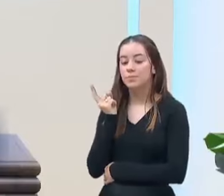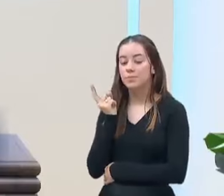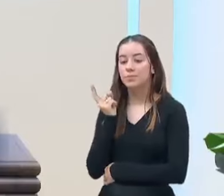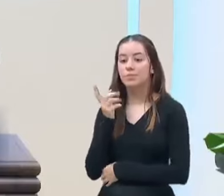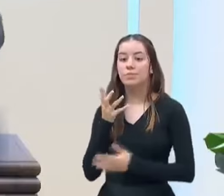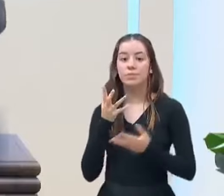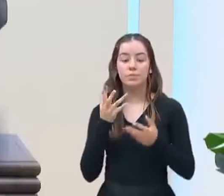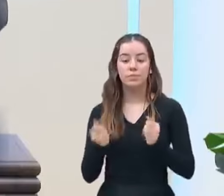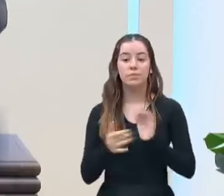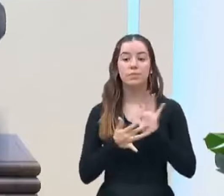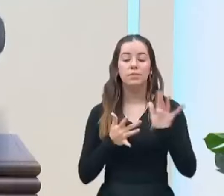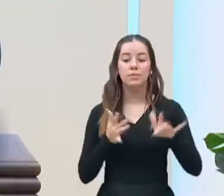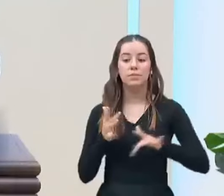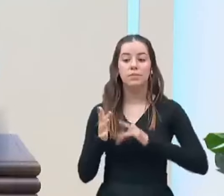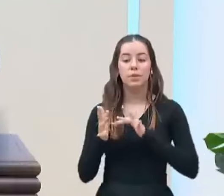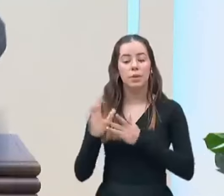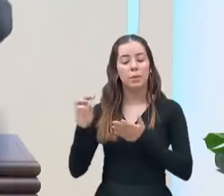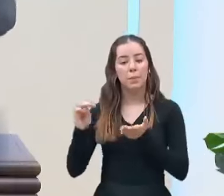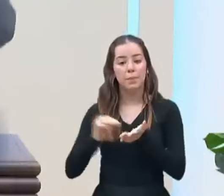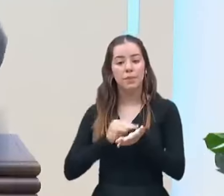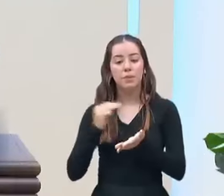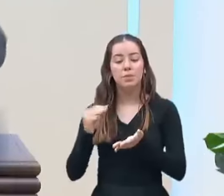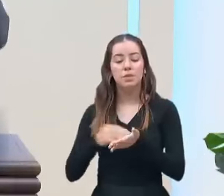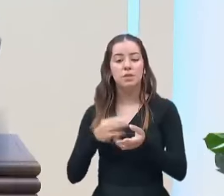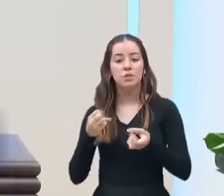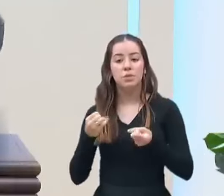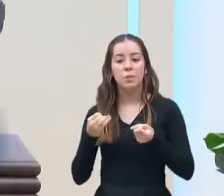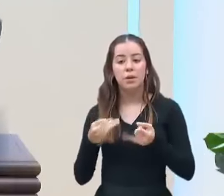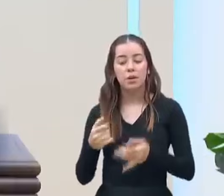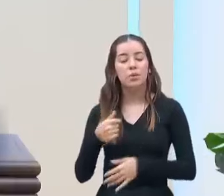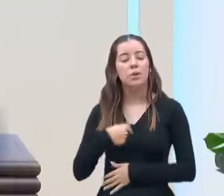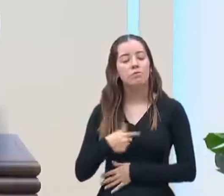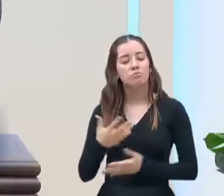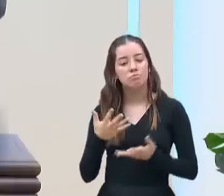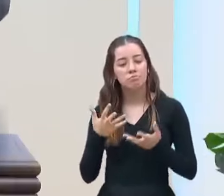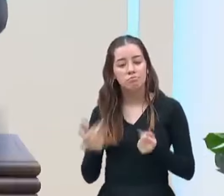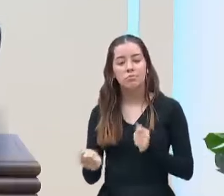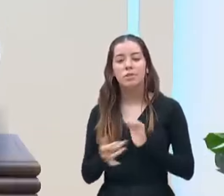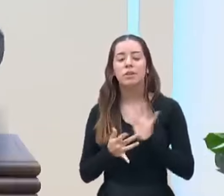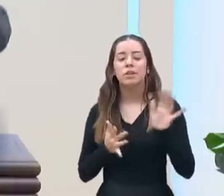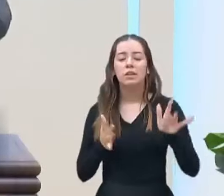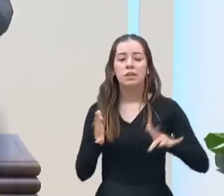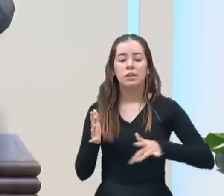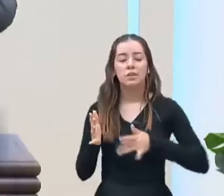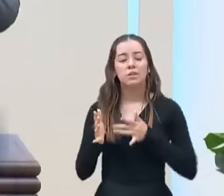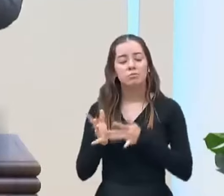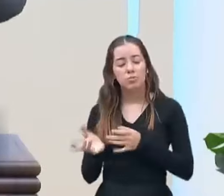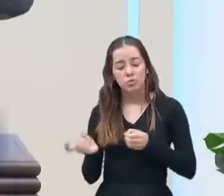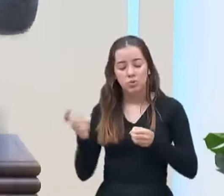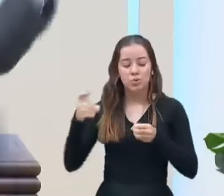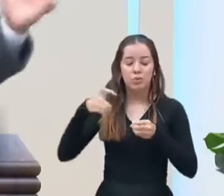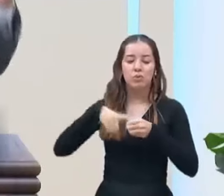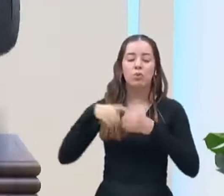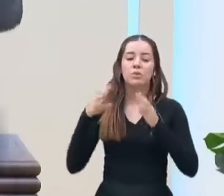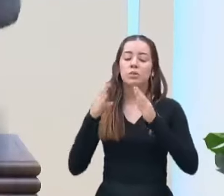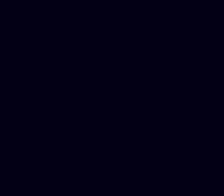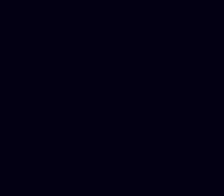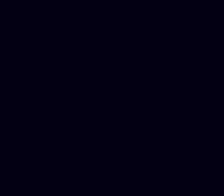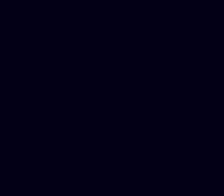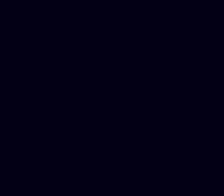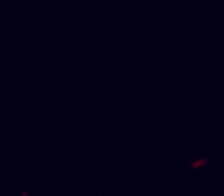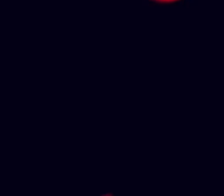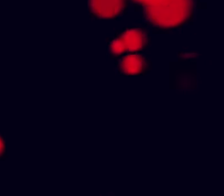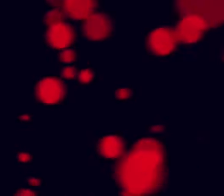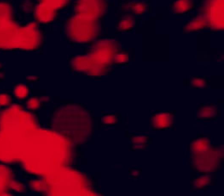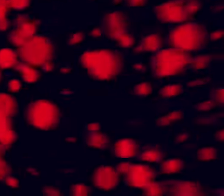994-66-5098. Manda uma mensagem assim: eu estou me voltando para Jesus. E se nunca teve experiência com Jesus,